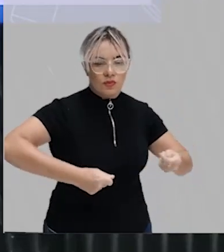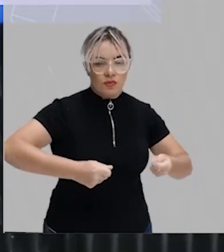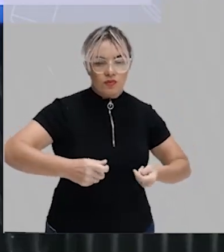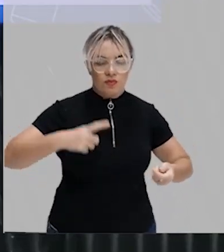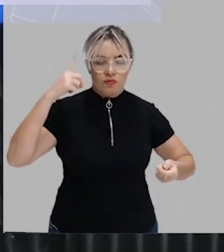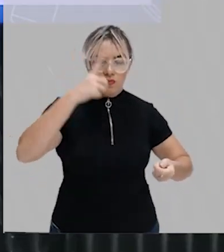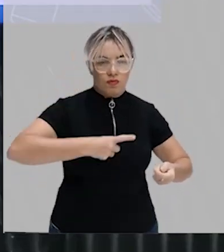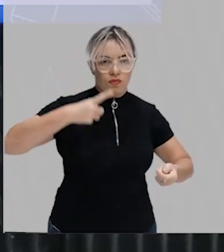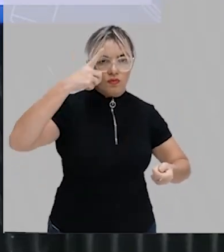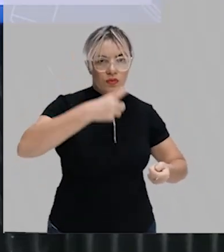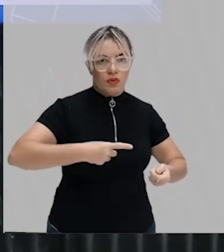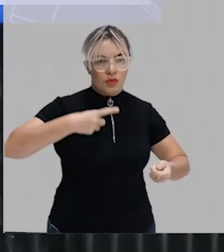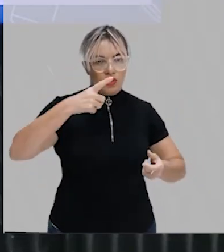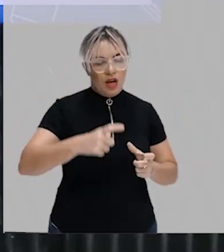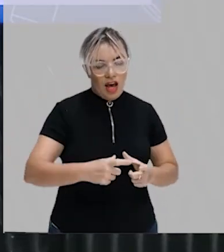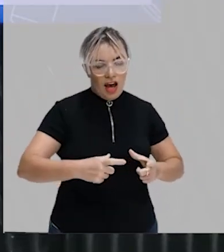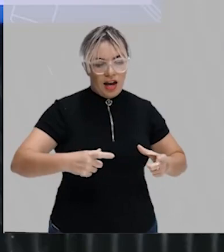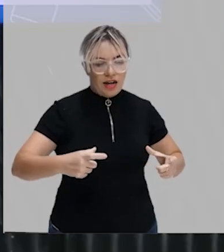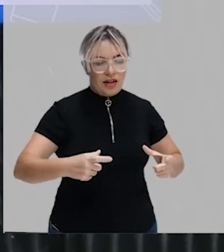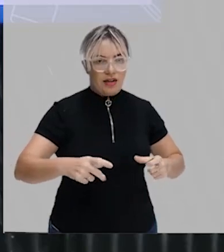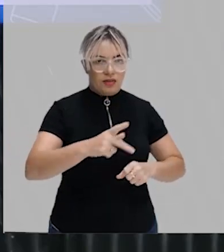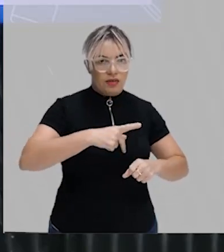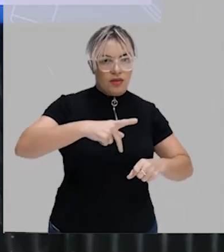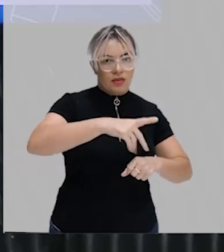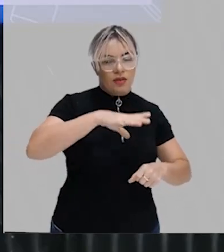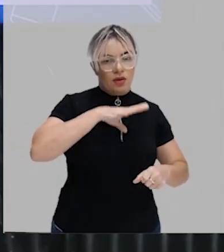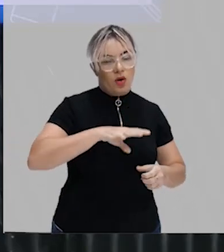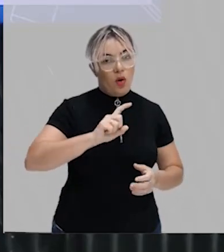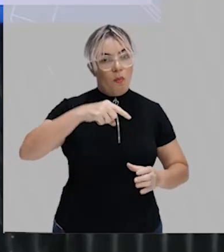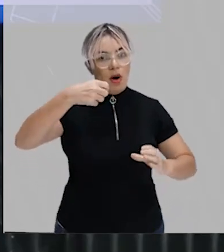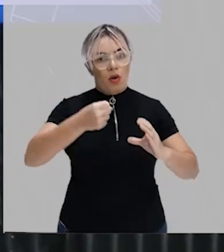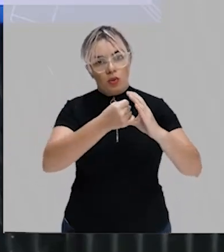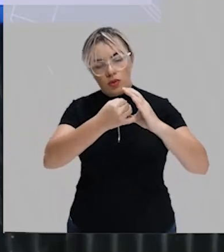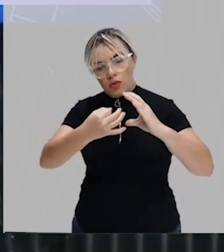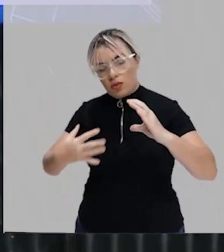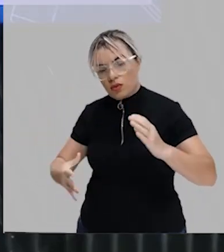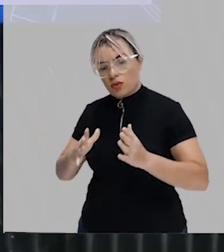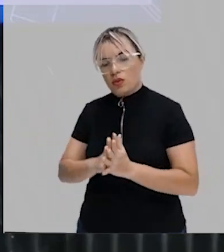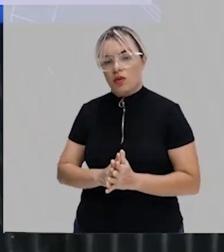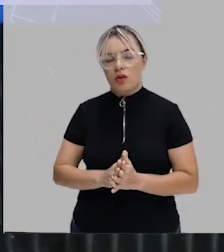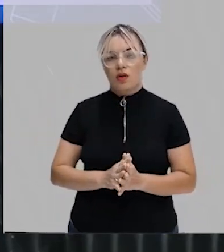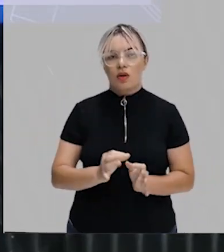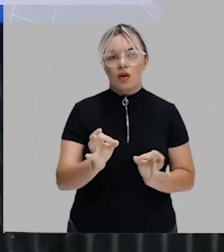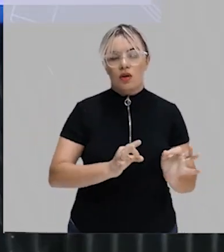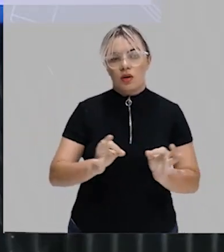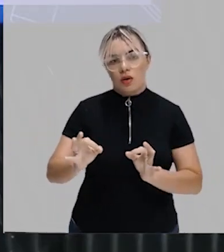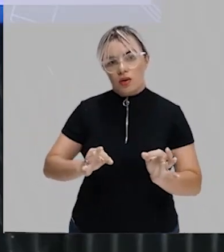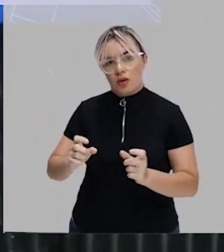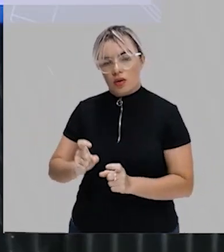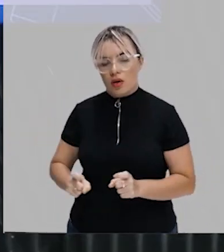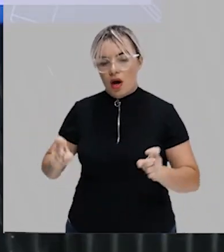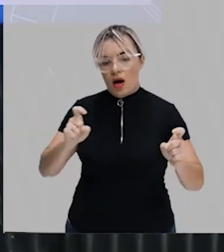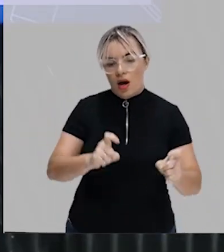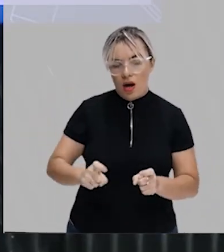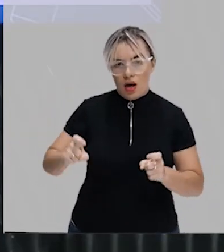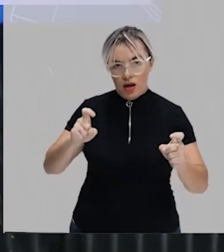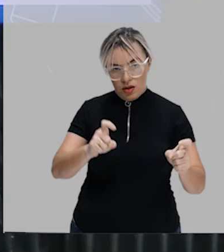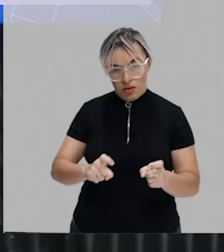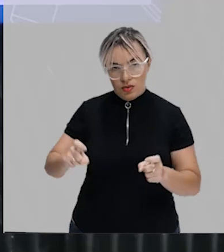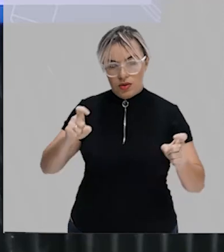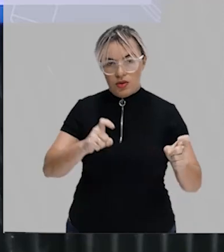colônia é a metrópole. Uma outra característica é a montagem da agromanufatura açucareira.